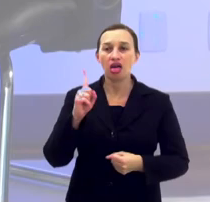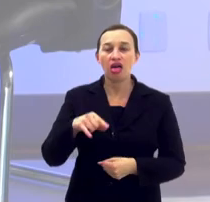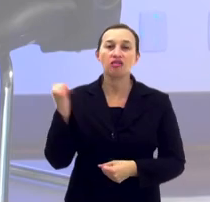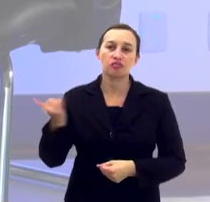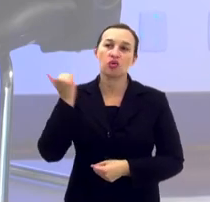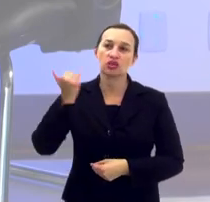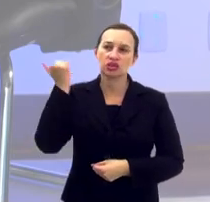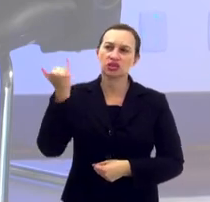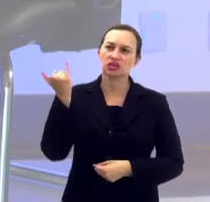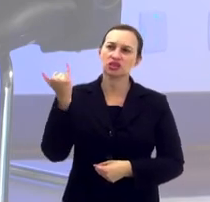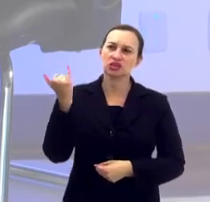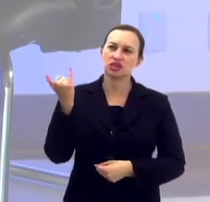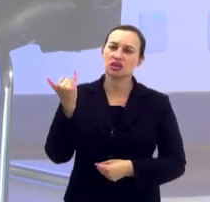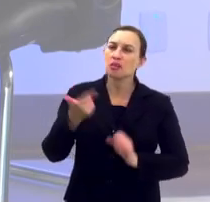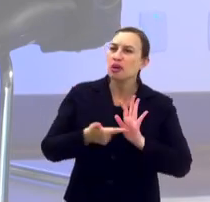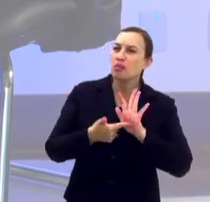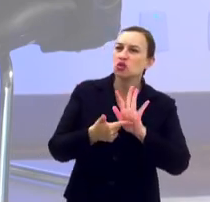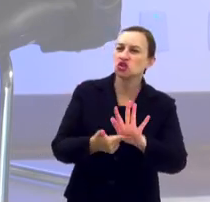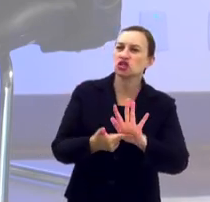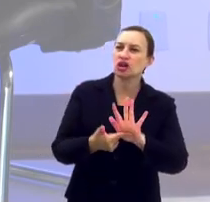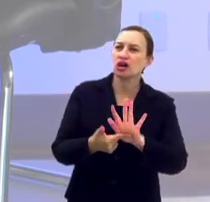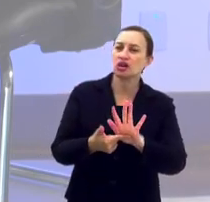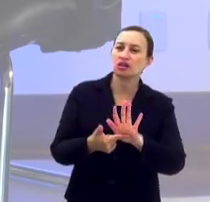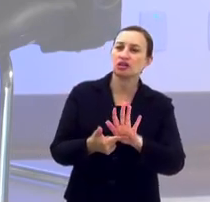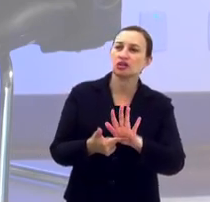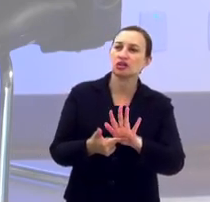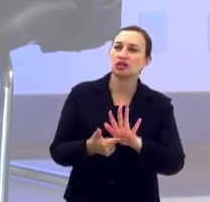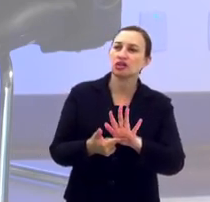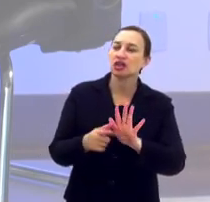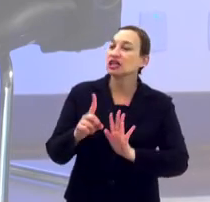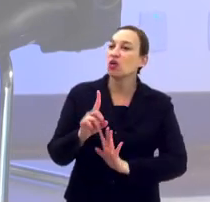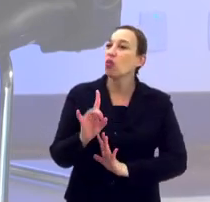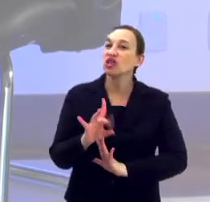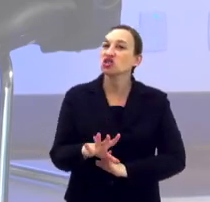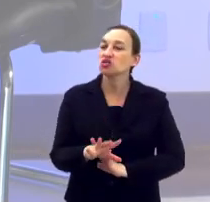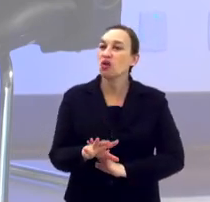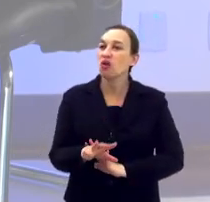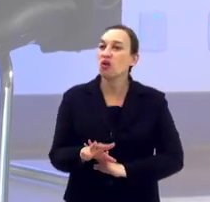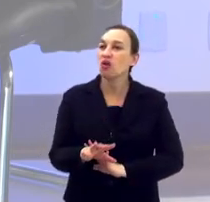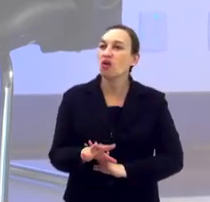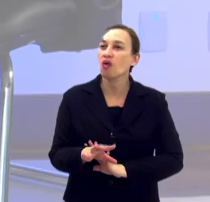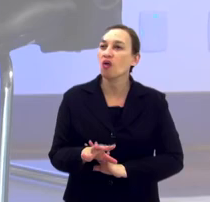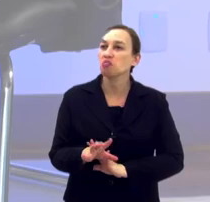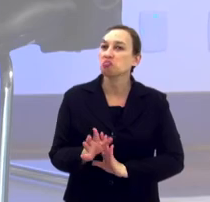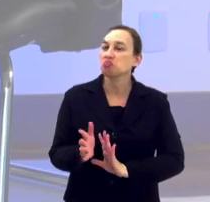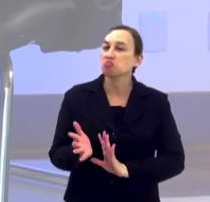isso é muito importante para demonstrar que não é só